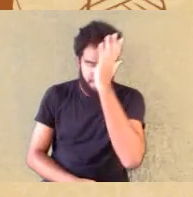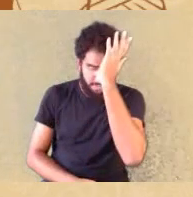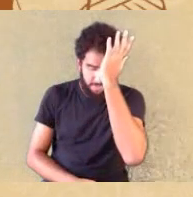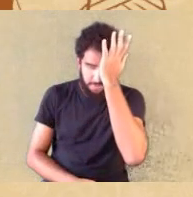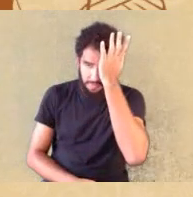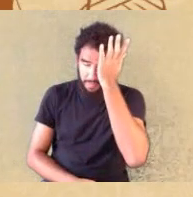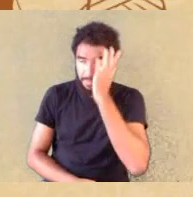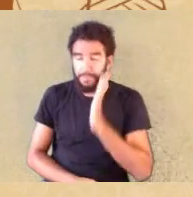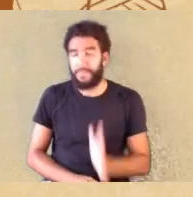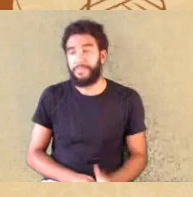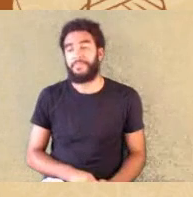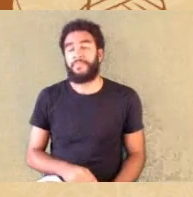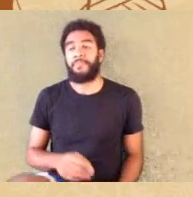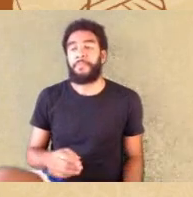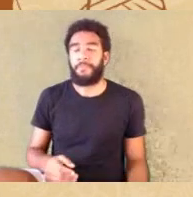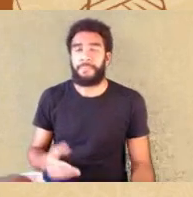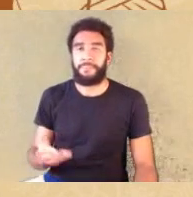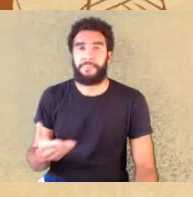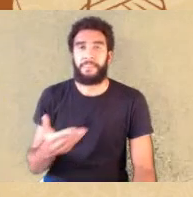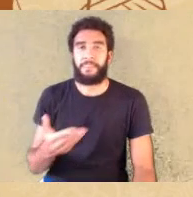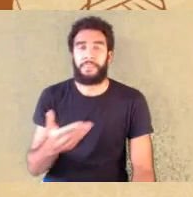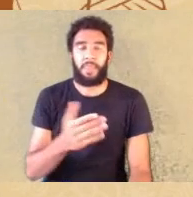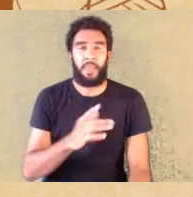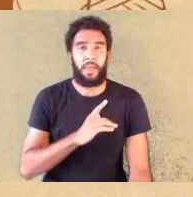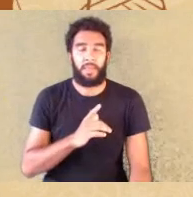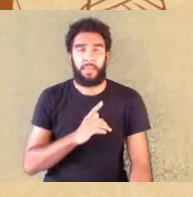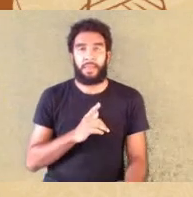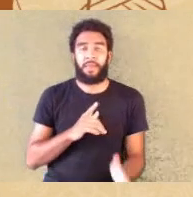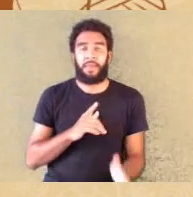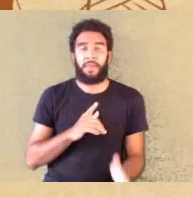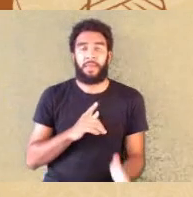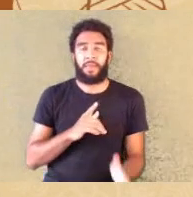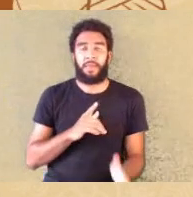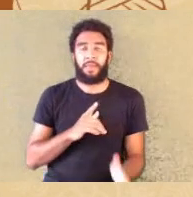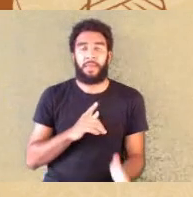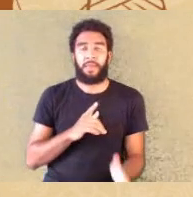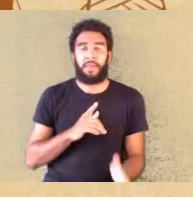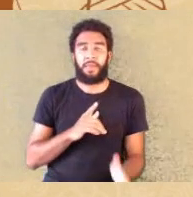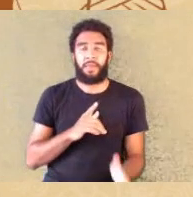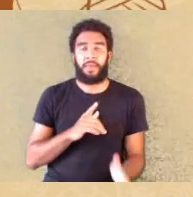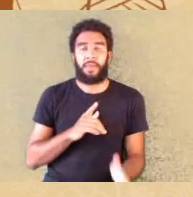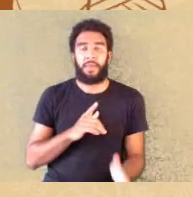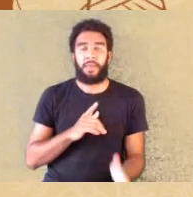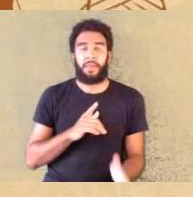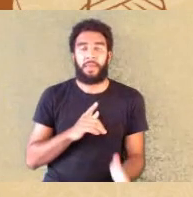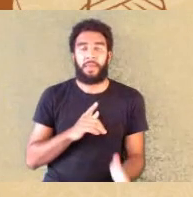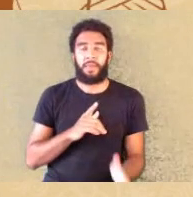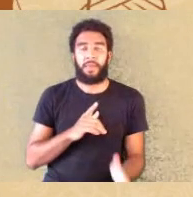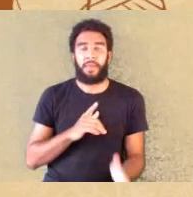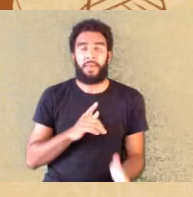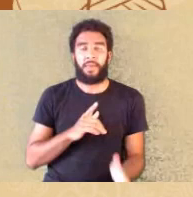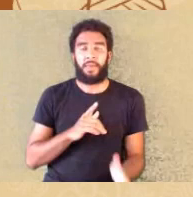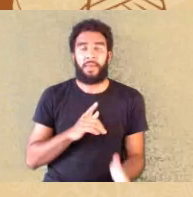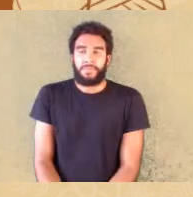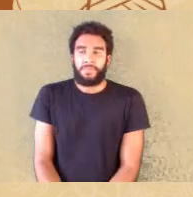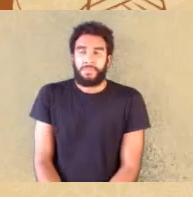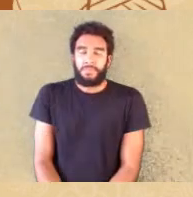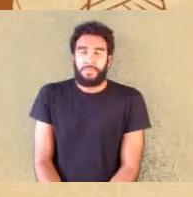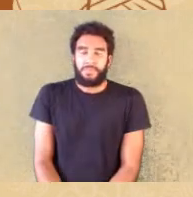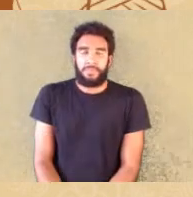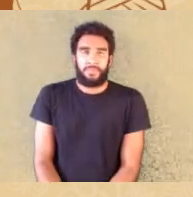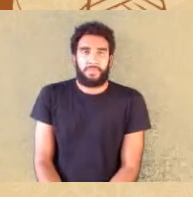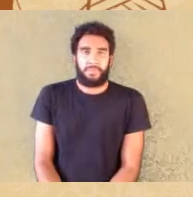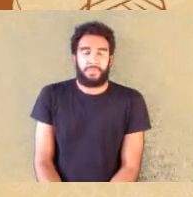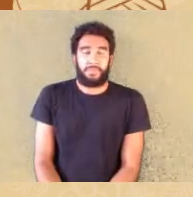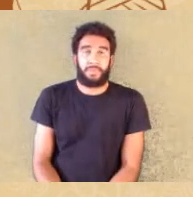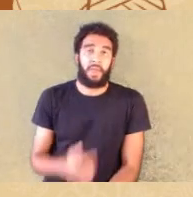tem várias pesquisas que a gente tem desenvolvido, mas eu estou fazendo errado, peraí. É aqui, porque eu estou aprendendo o Linux, gente. Eu coloquei o